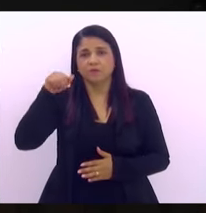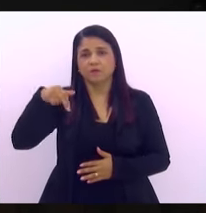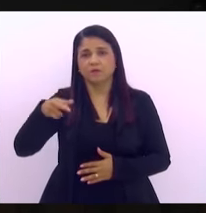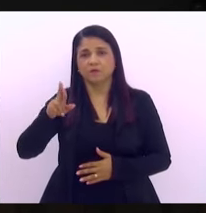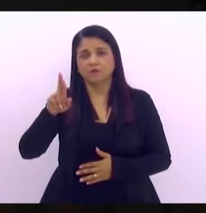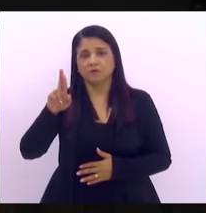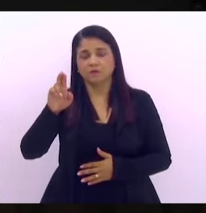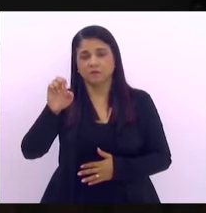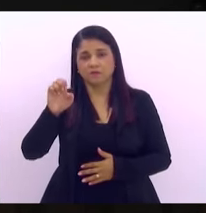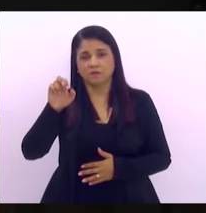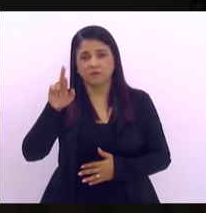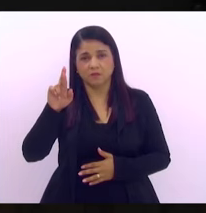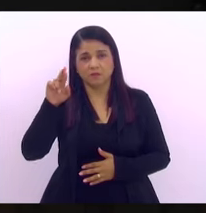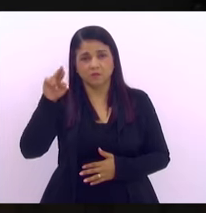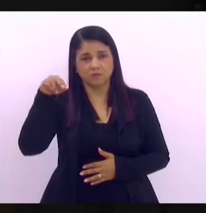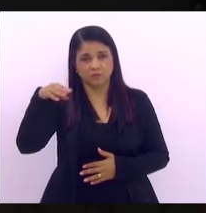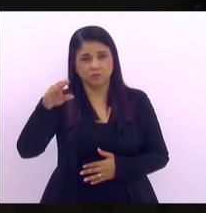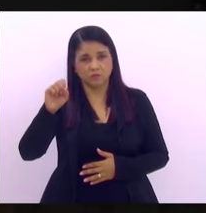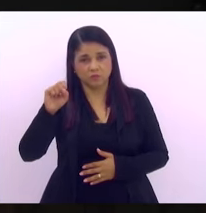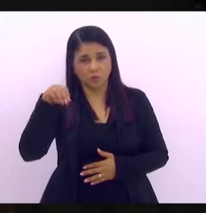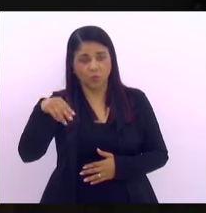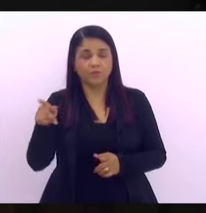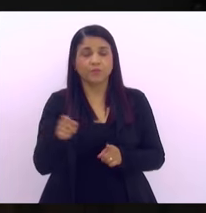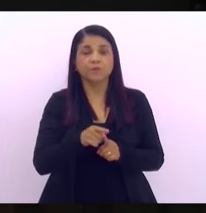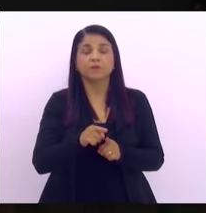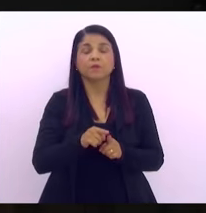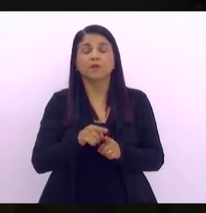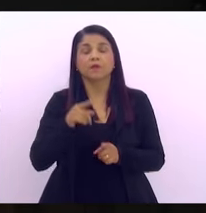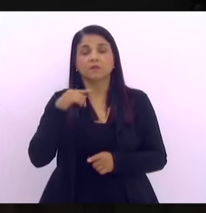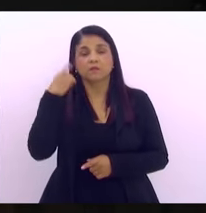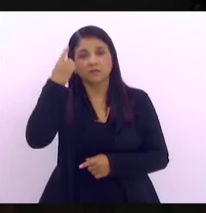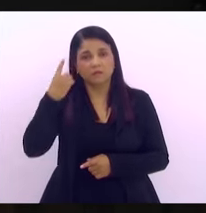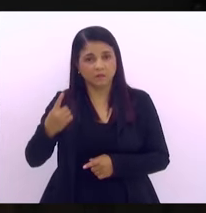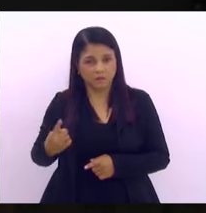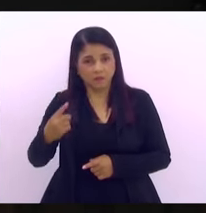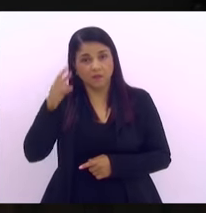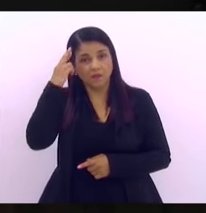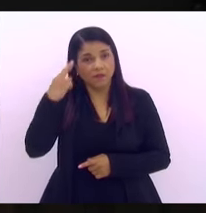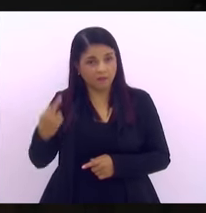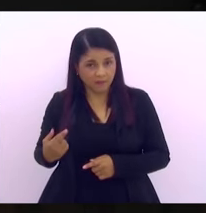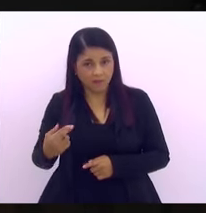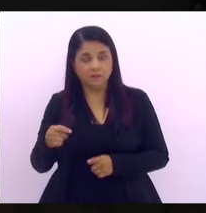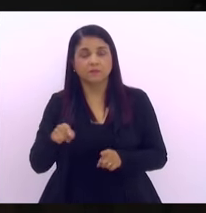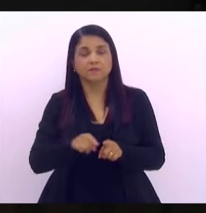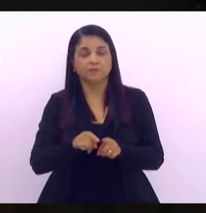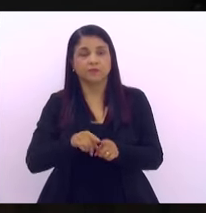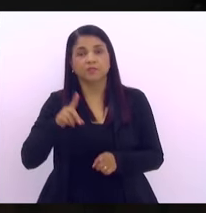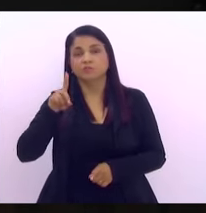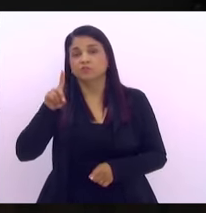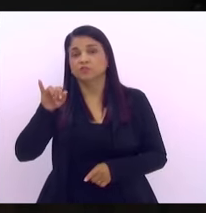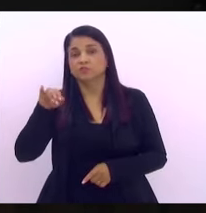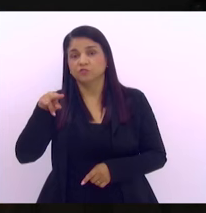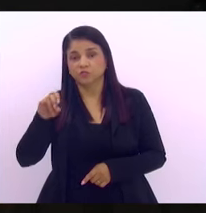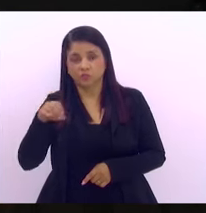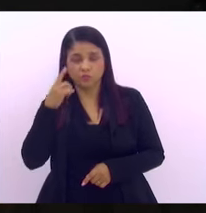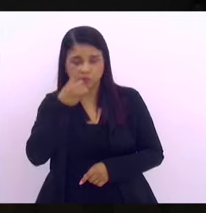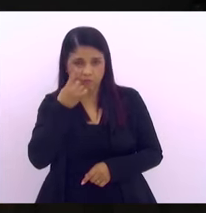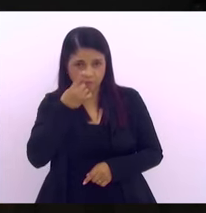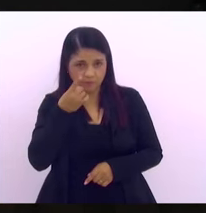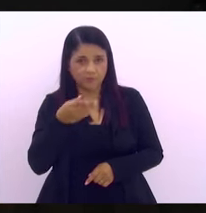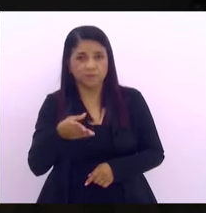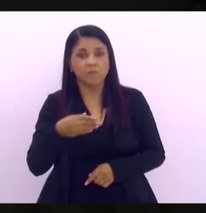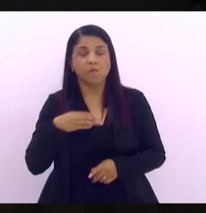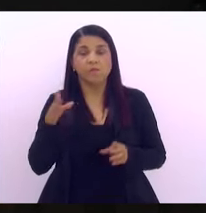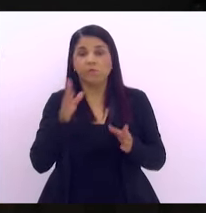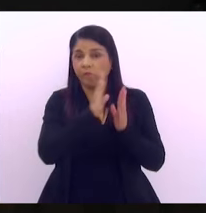Anderson e a deputada Renata e o deputado Dino. Deputado Anderson, só pediria que todos que fizessem pela ordem fosse breve para que a